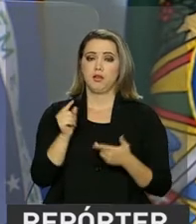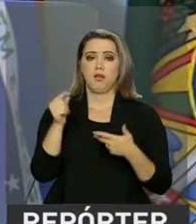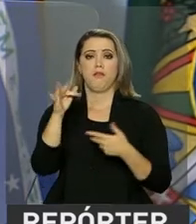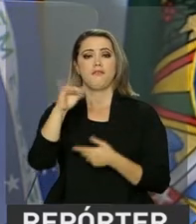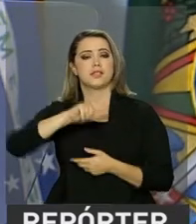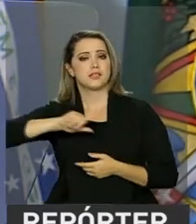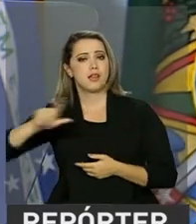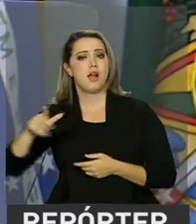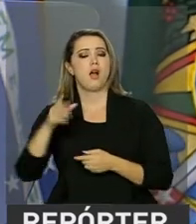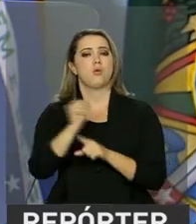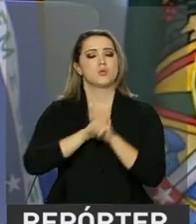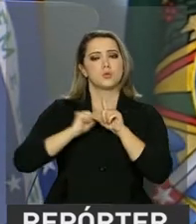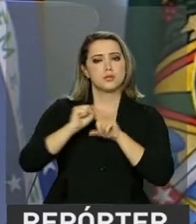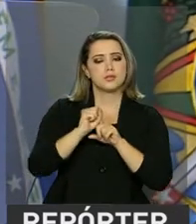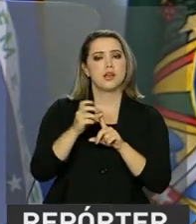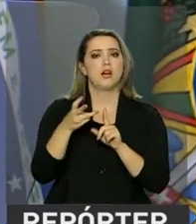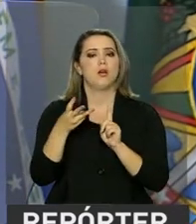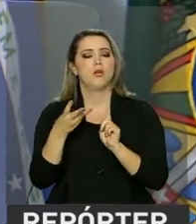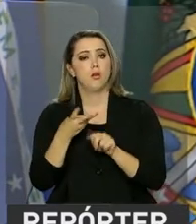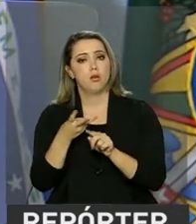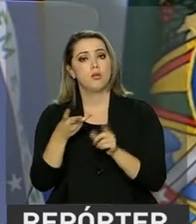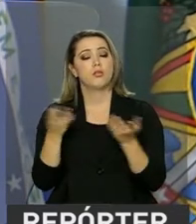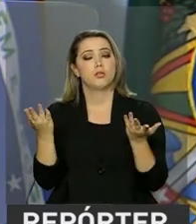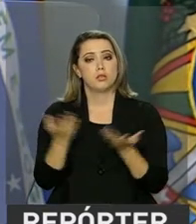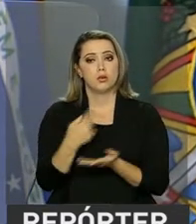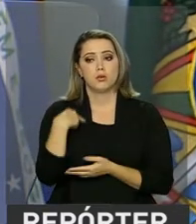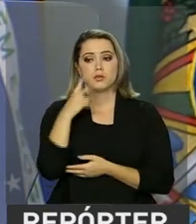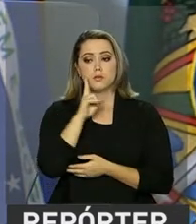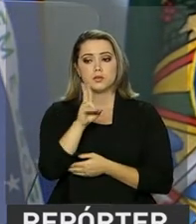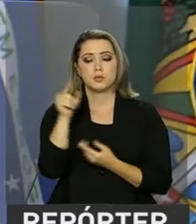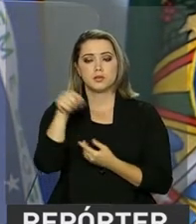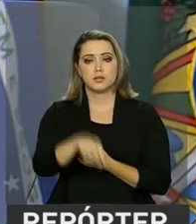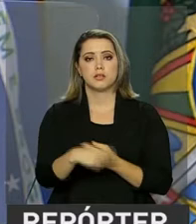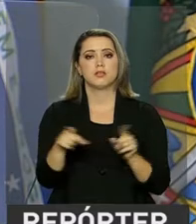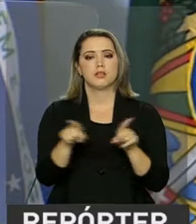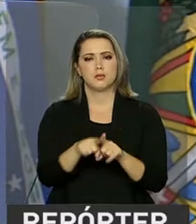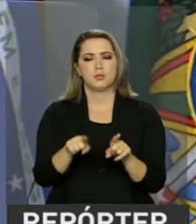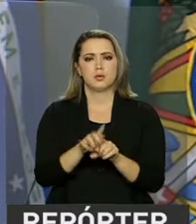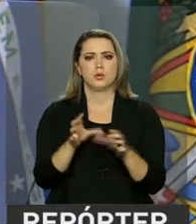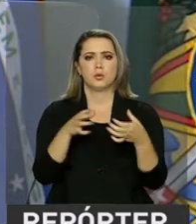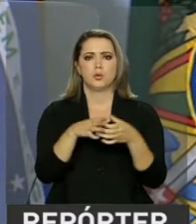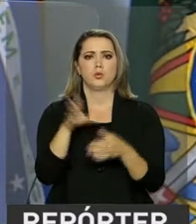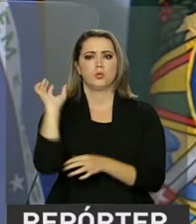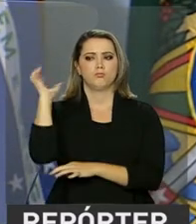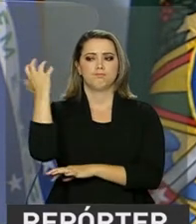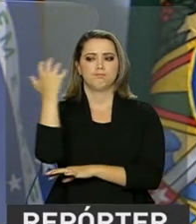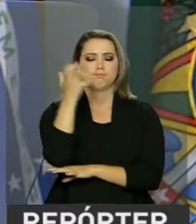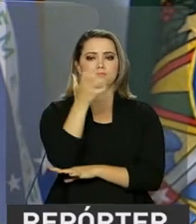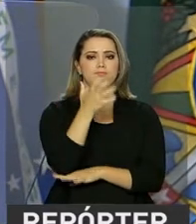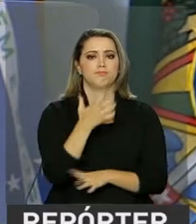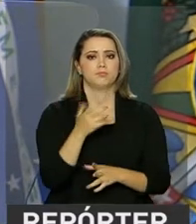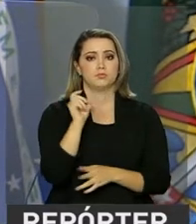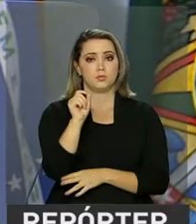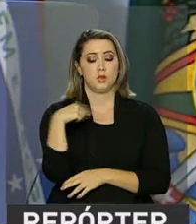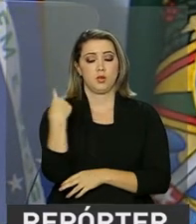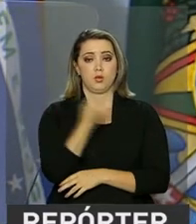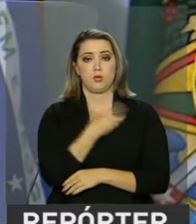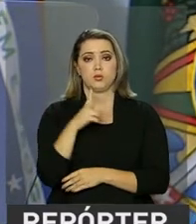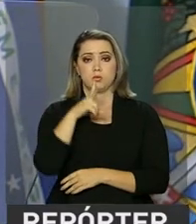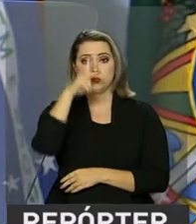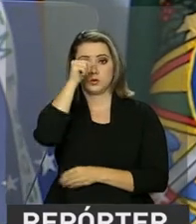fiscal social e como podemos ver aqui também no domínio ambiental estamos